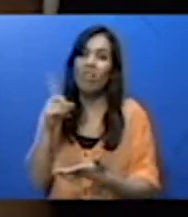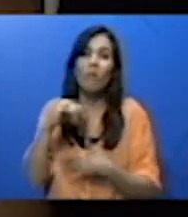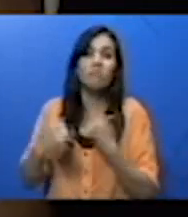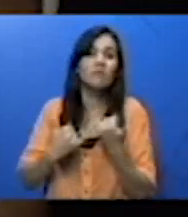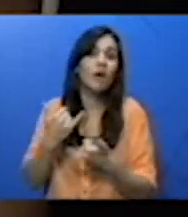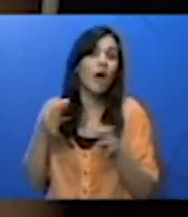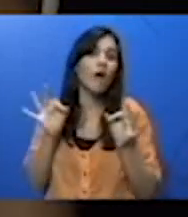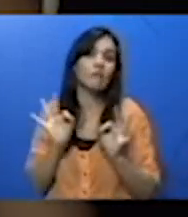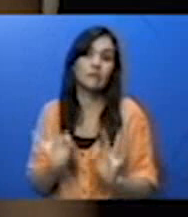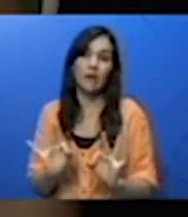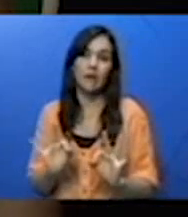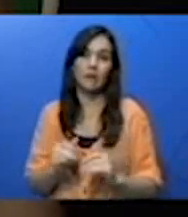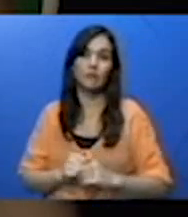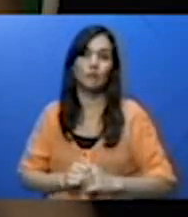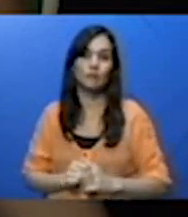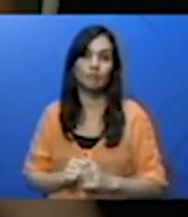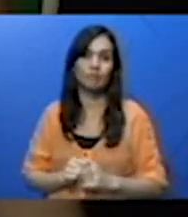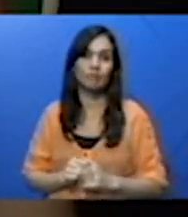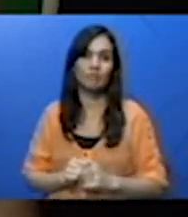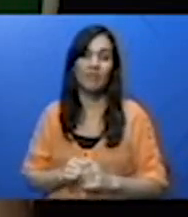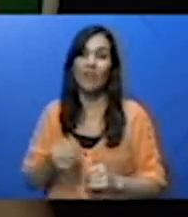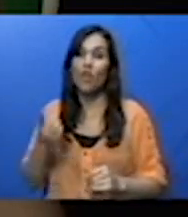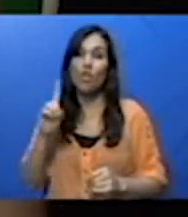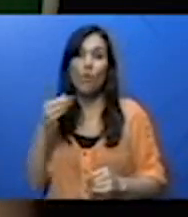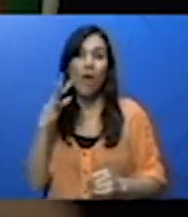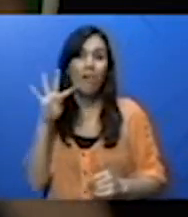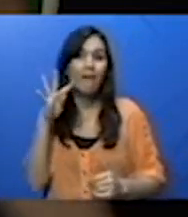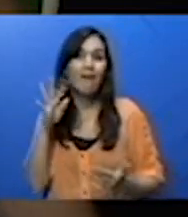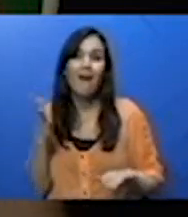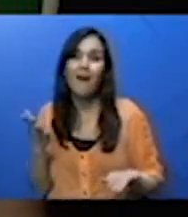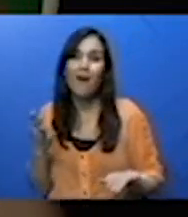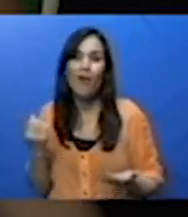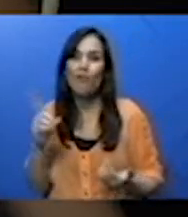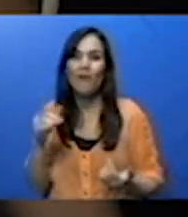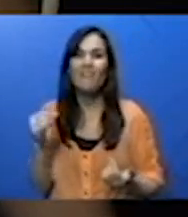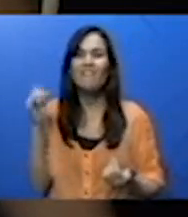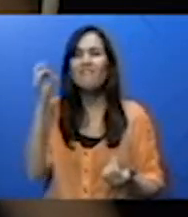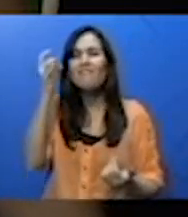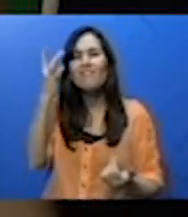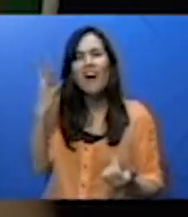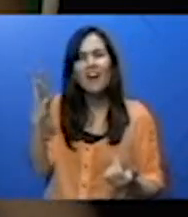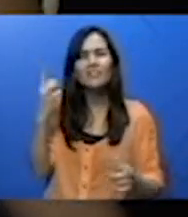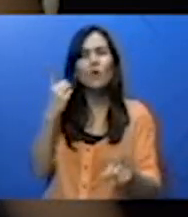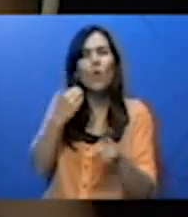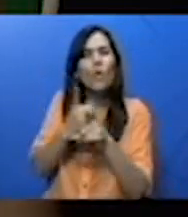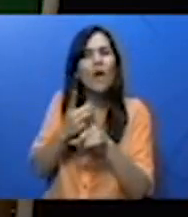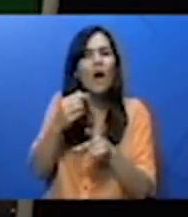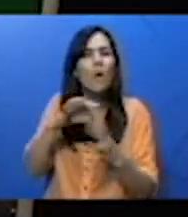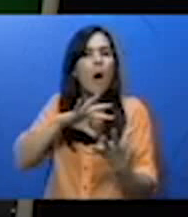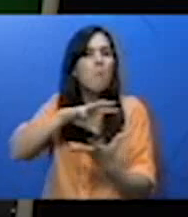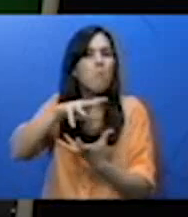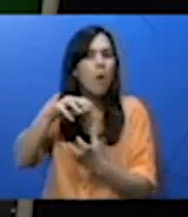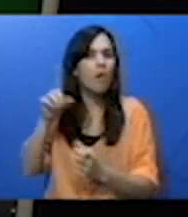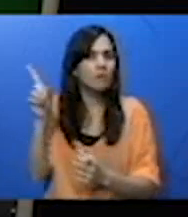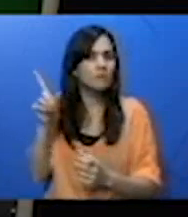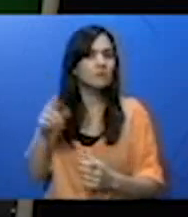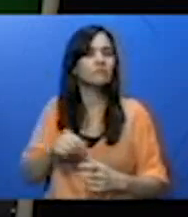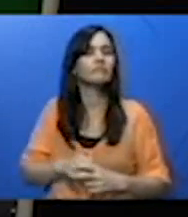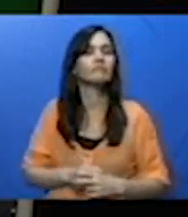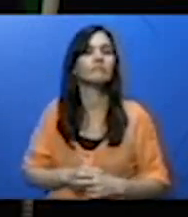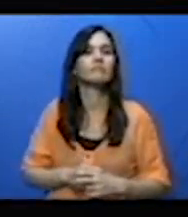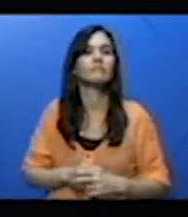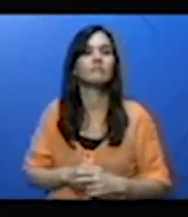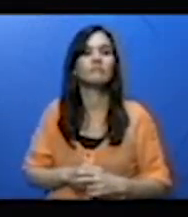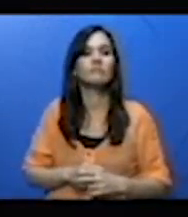jogos. E não é fácil, a gente não encontra uma bola assim, né? É muito estranho. Então foi isso que chamou